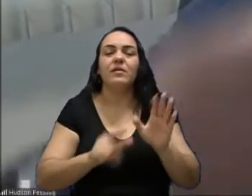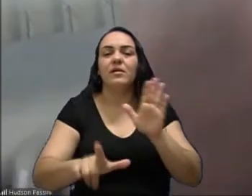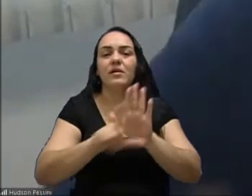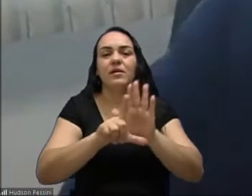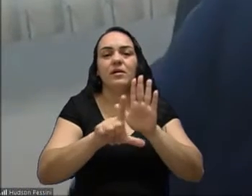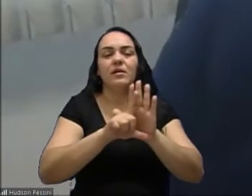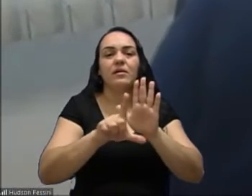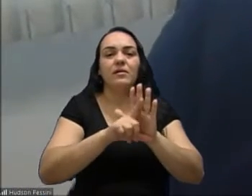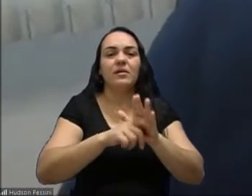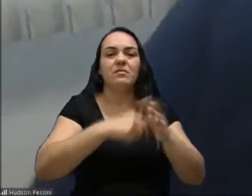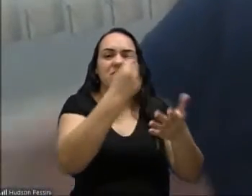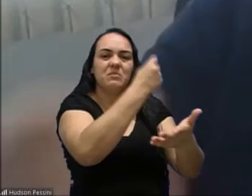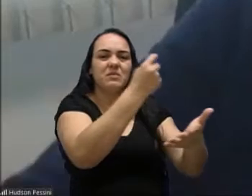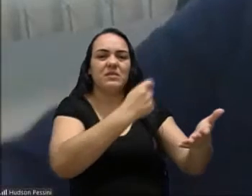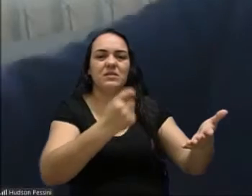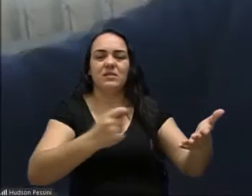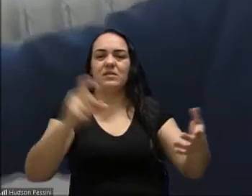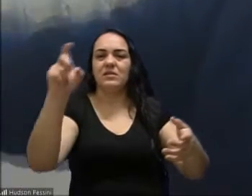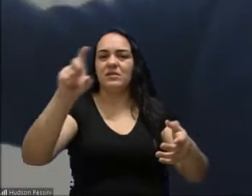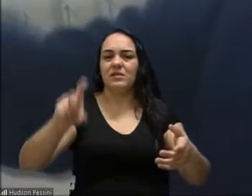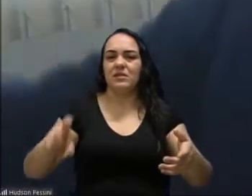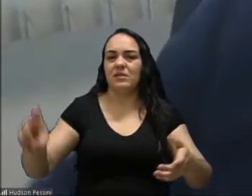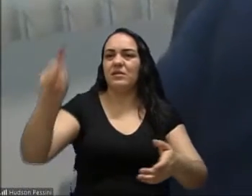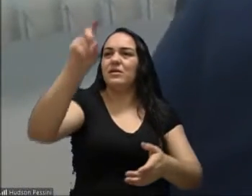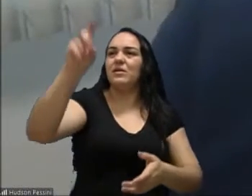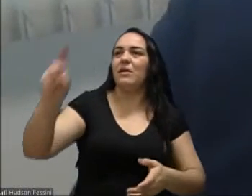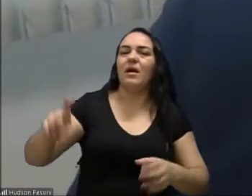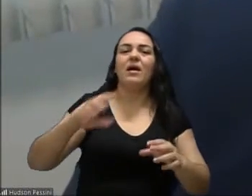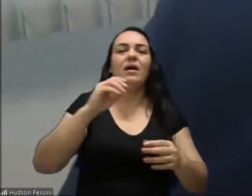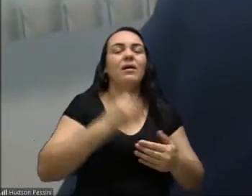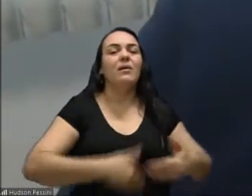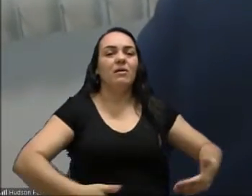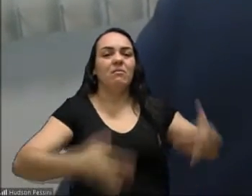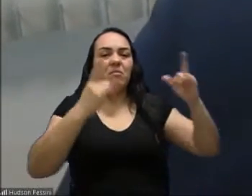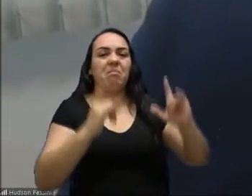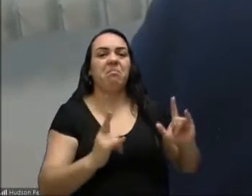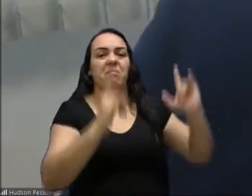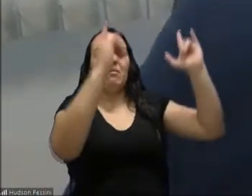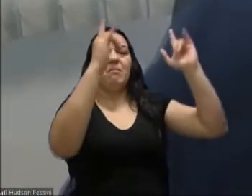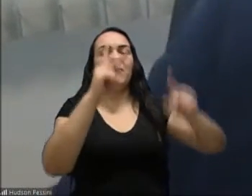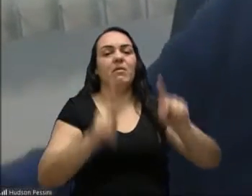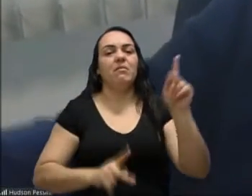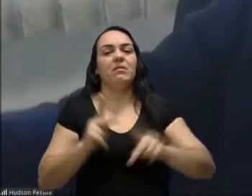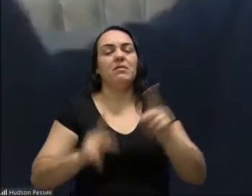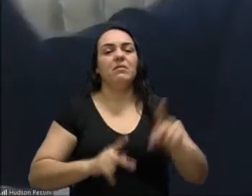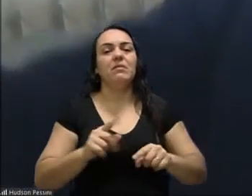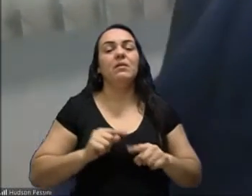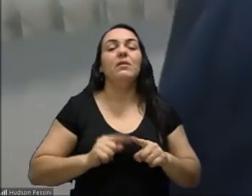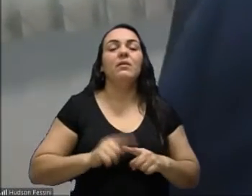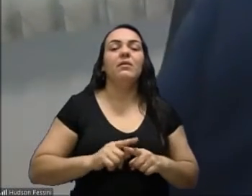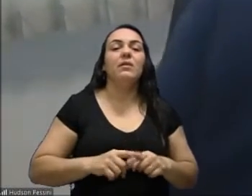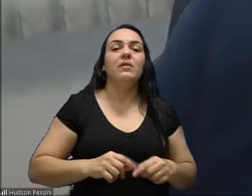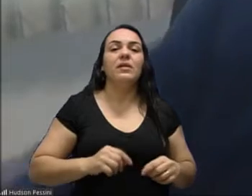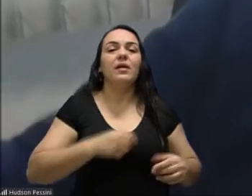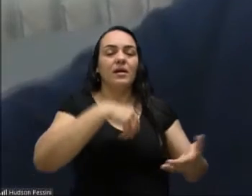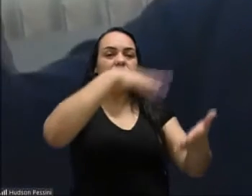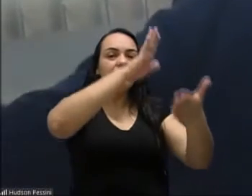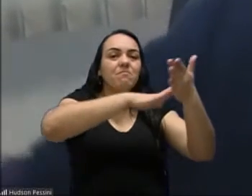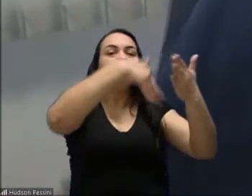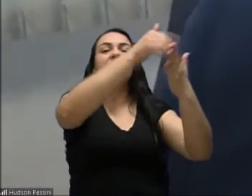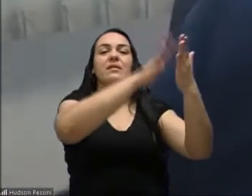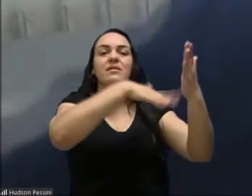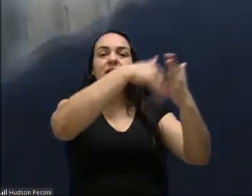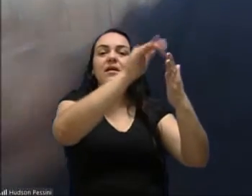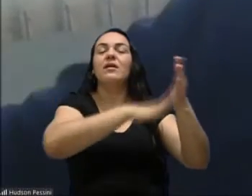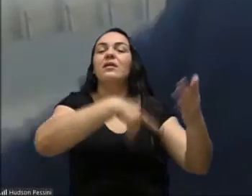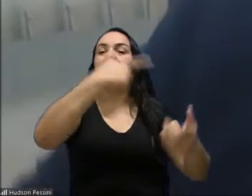com relação a pichação se pegasse a pessoa pichando um prédio público a pessoa tinha que reparar o dano além de